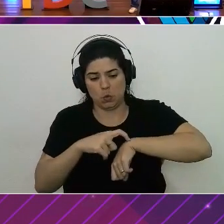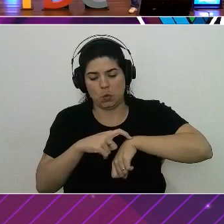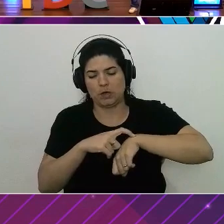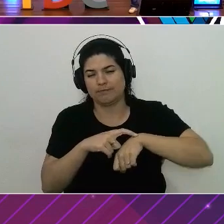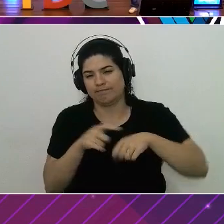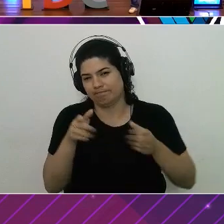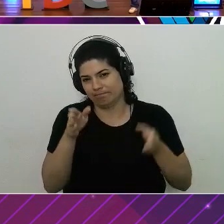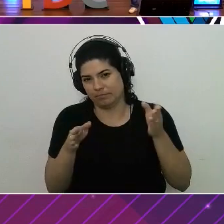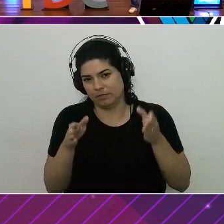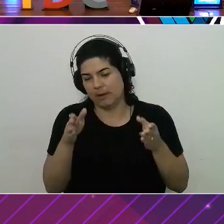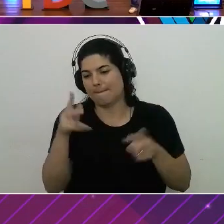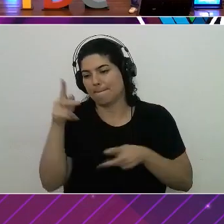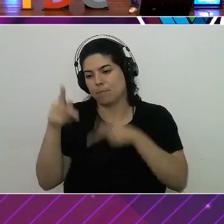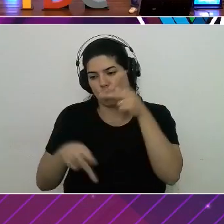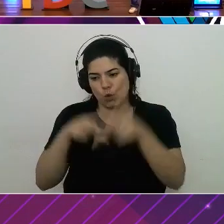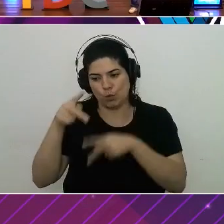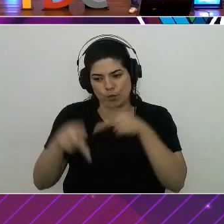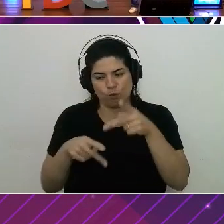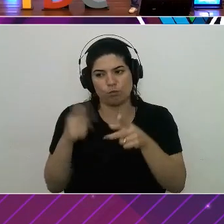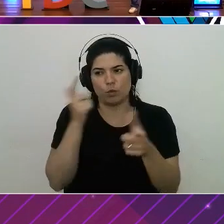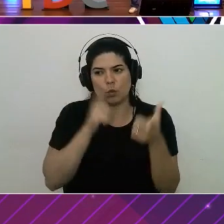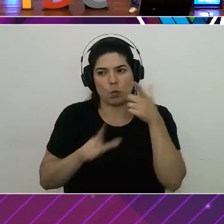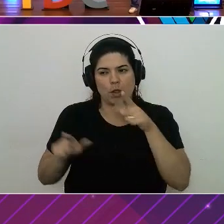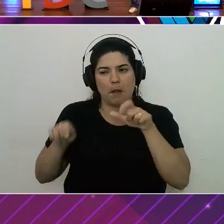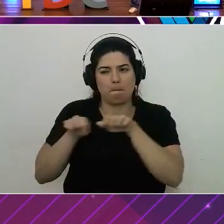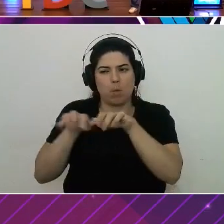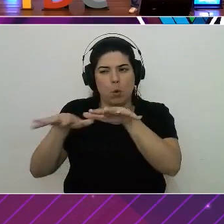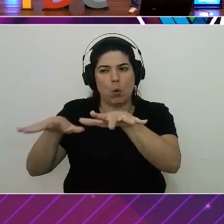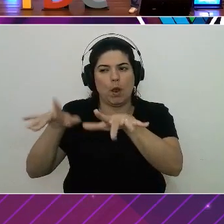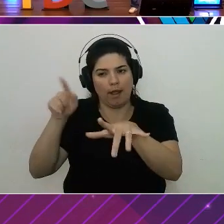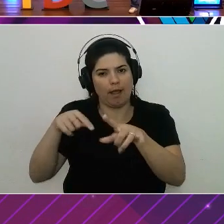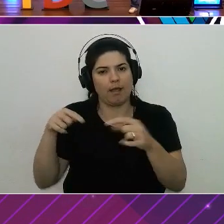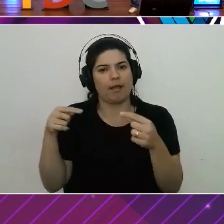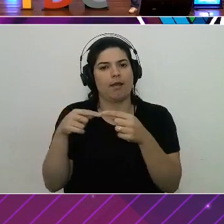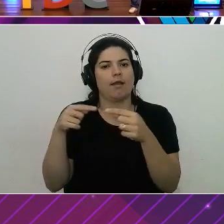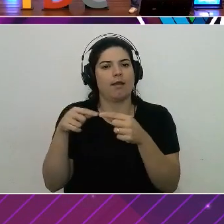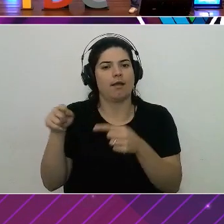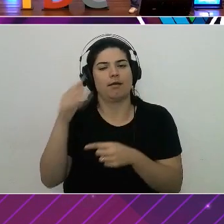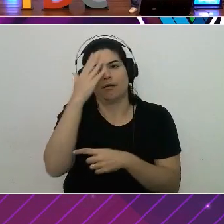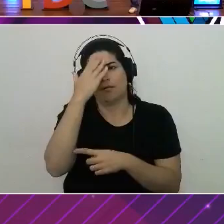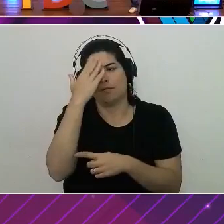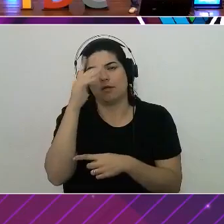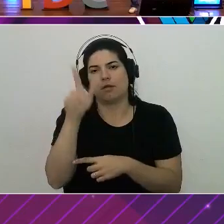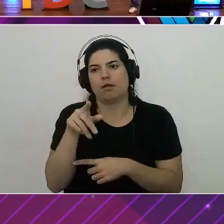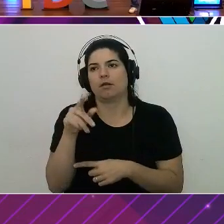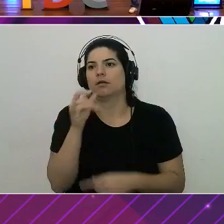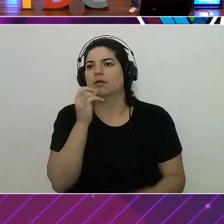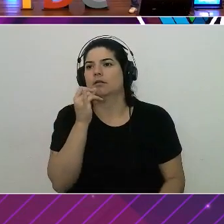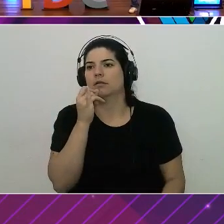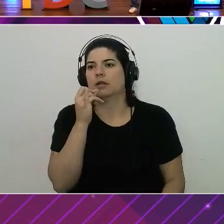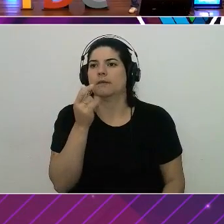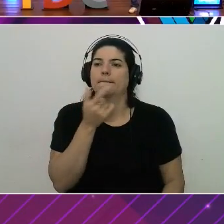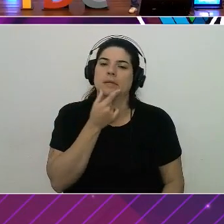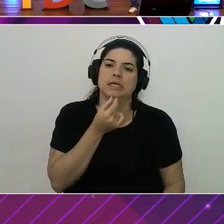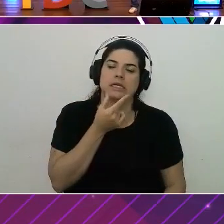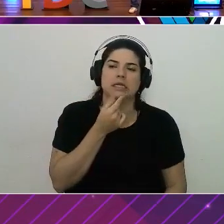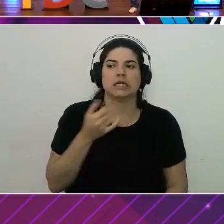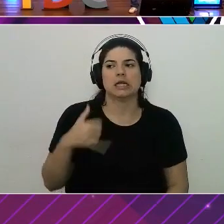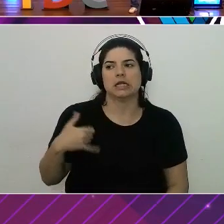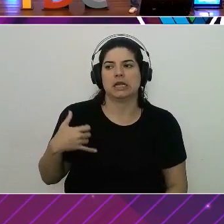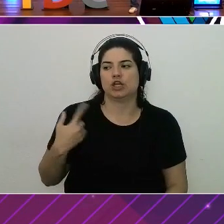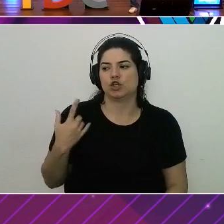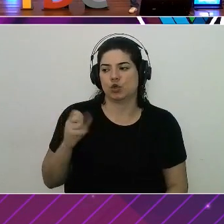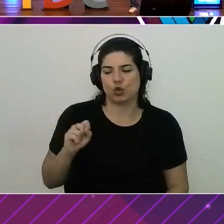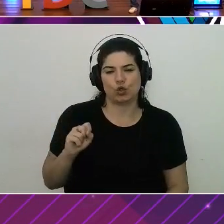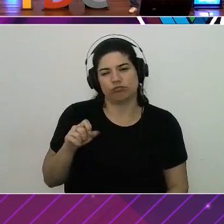você vai atingir, você deve atingir, é esse público. Sei lá, são meninas de 18 anos de idade, por